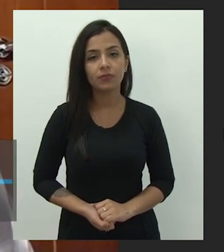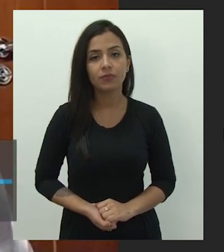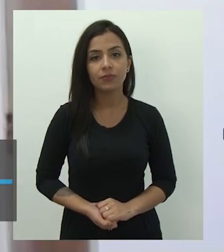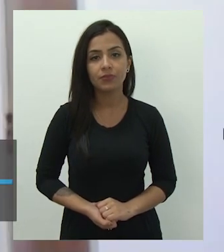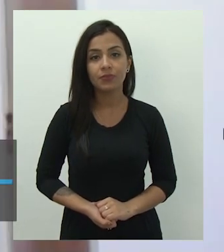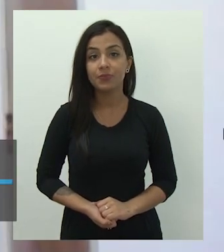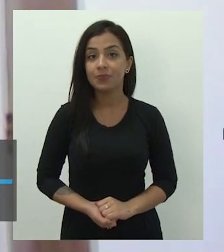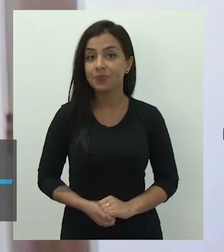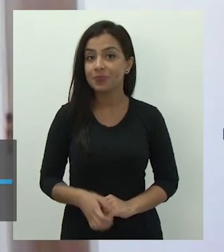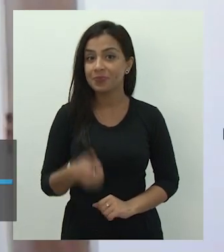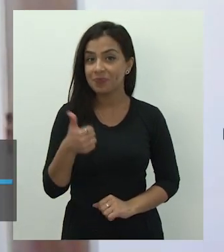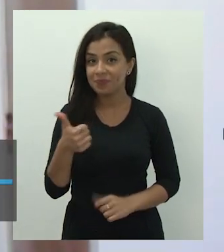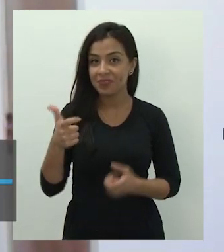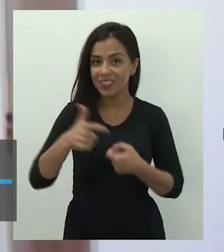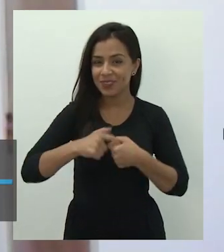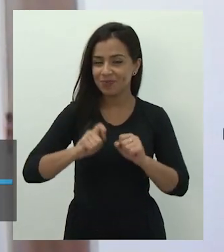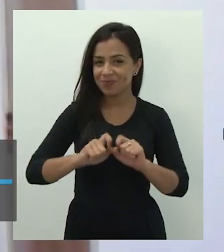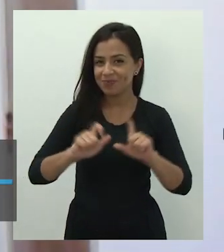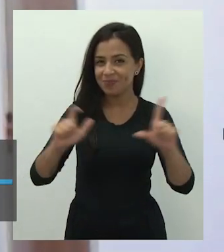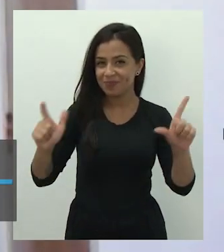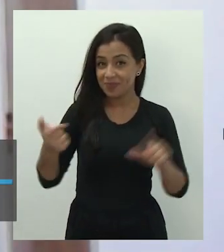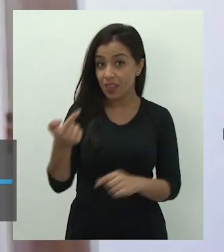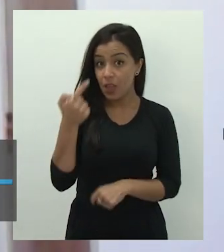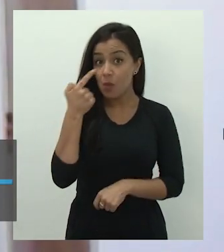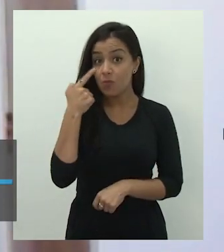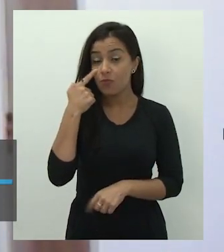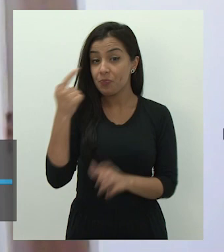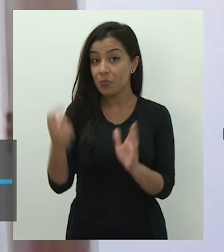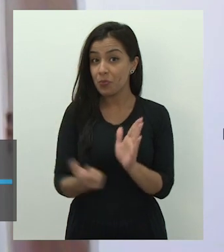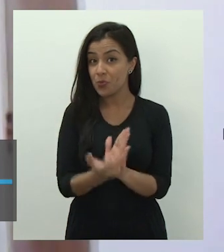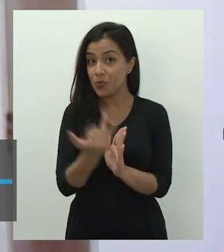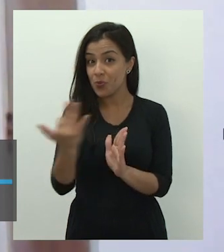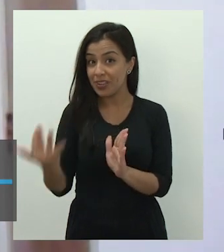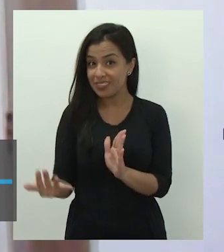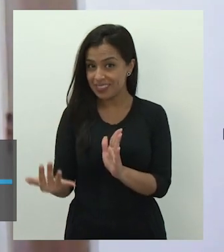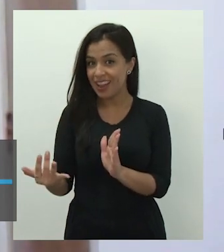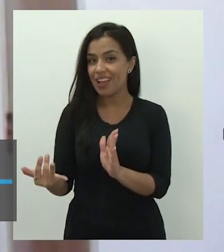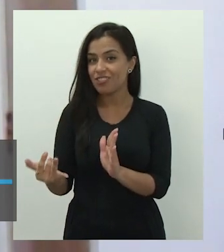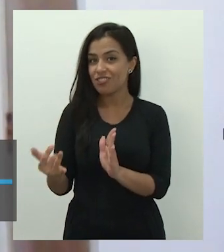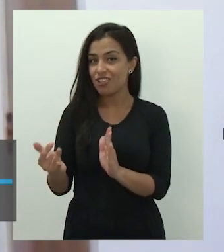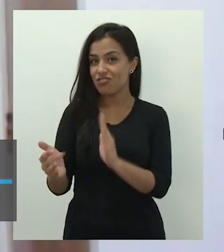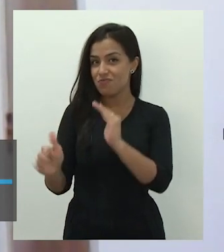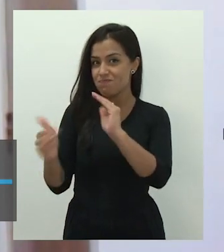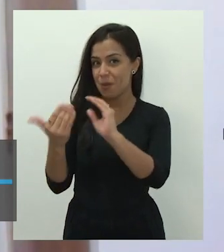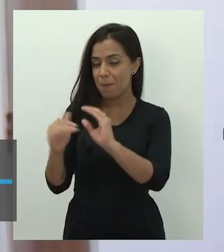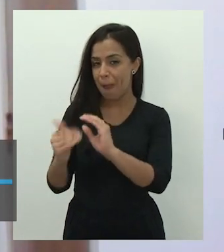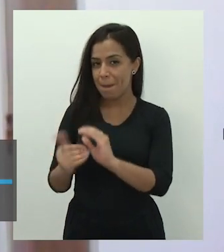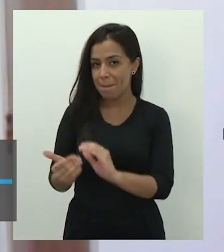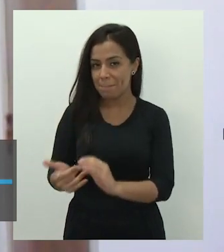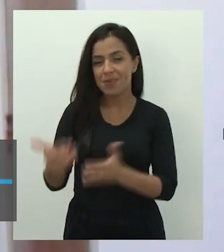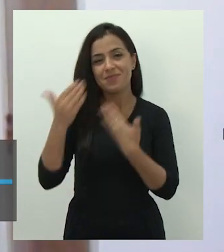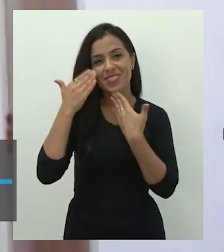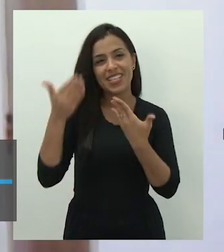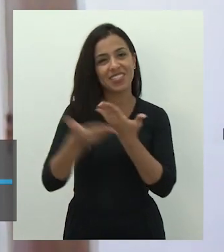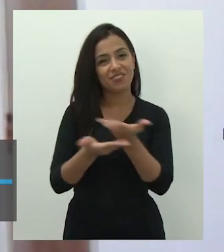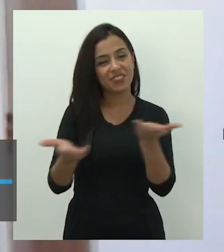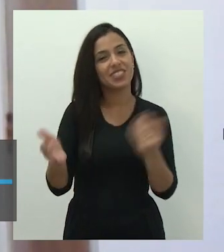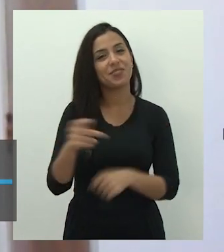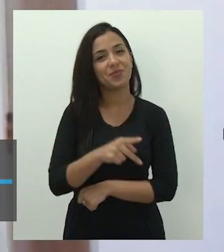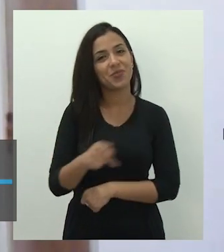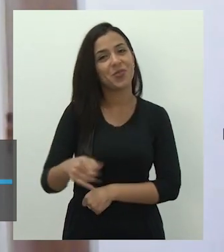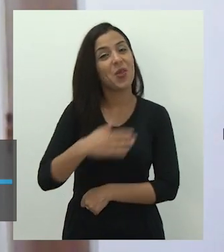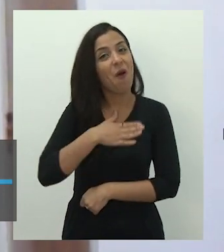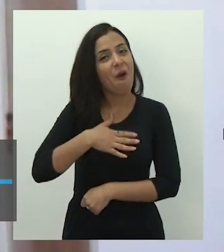Vamos lá, então. Vamos ver a quantidade de contribuições agora. Muito obrigada aos professores. Eu gosto sempre